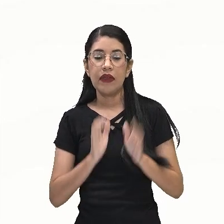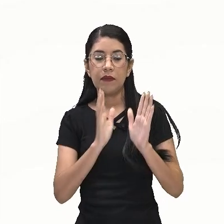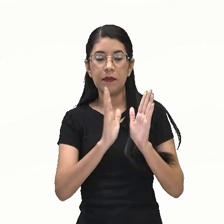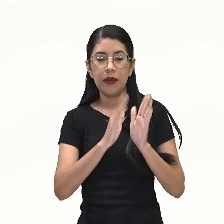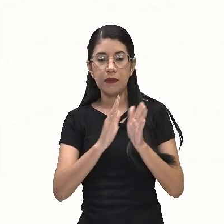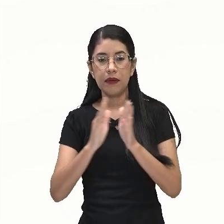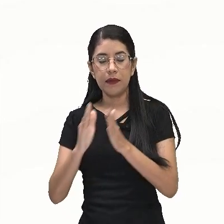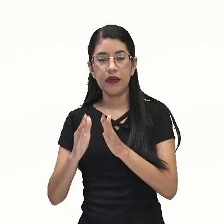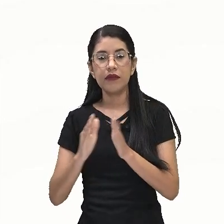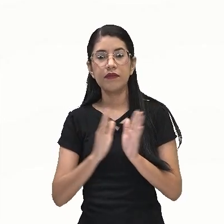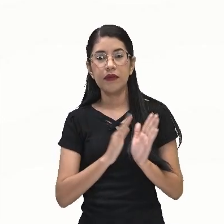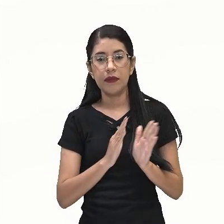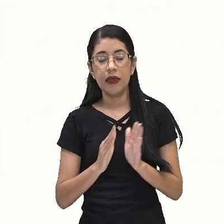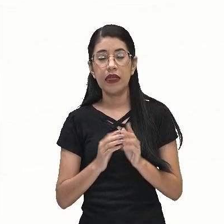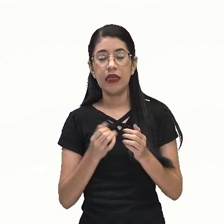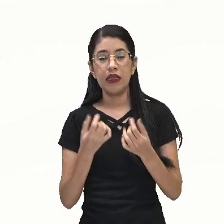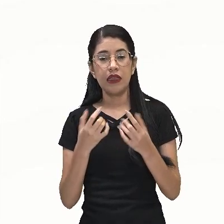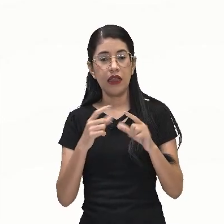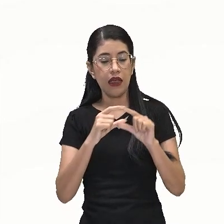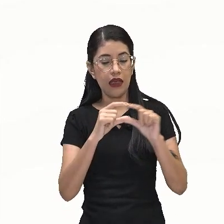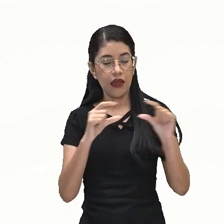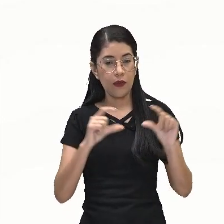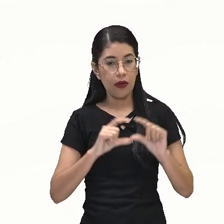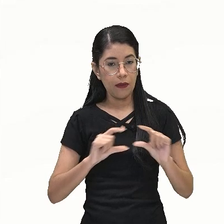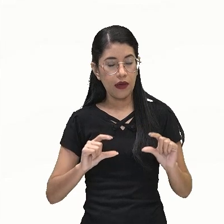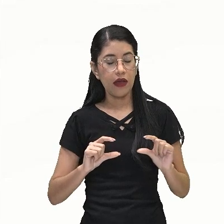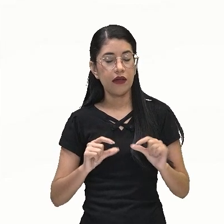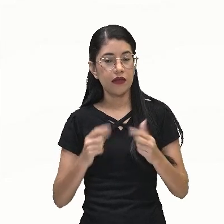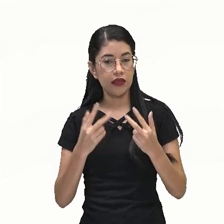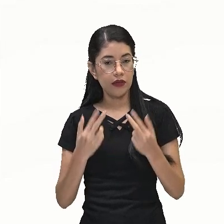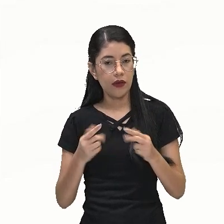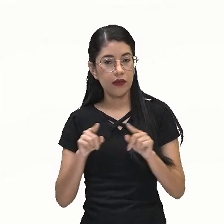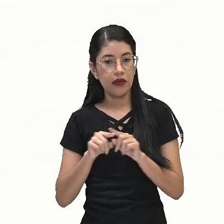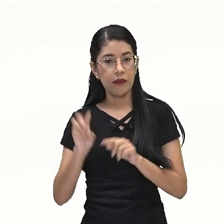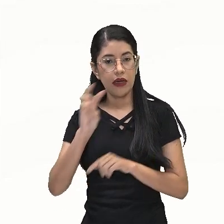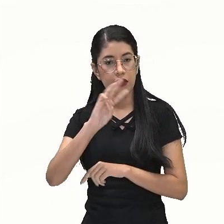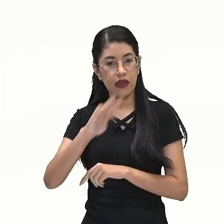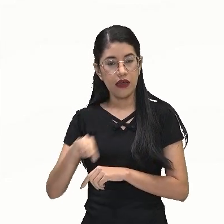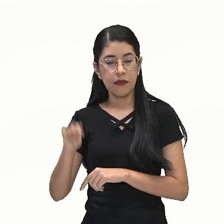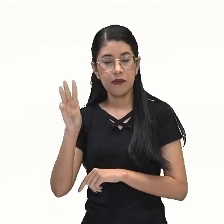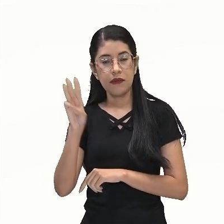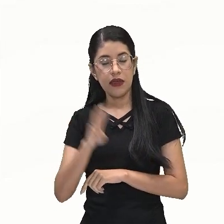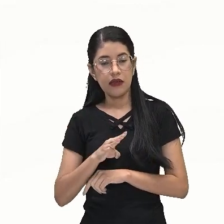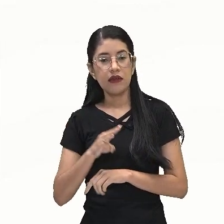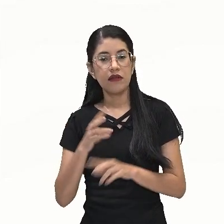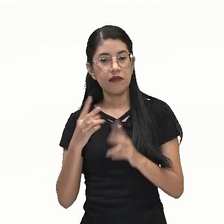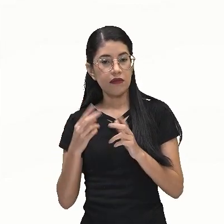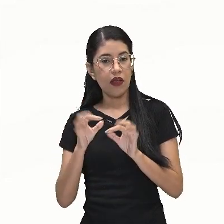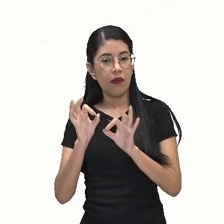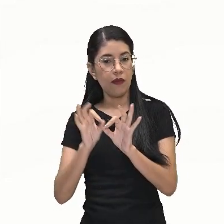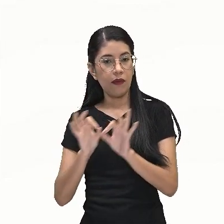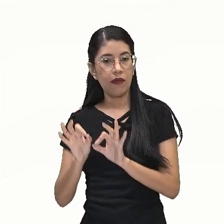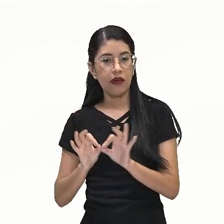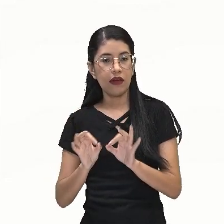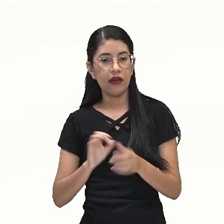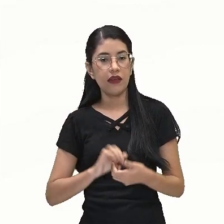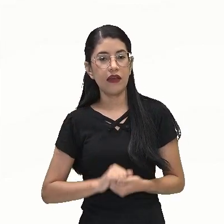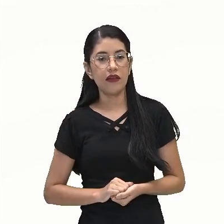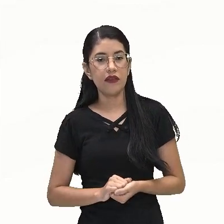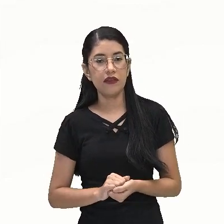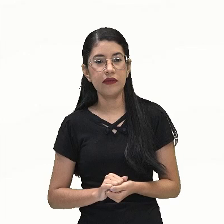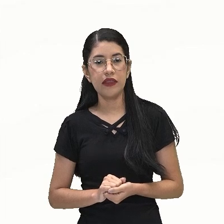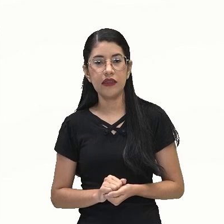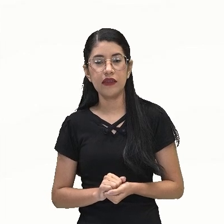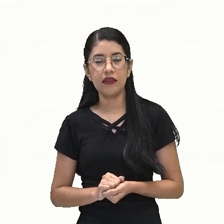ficar aqui é exatamente essa ordem que a gente vai ter que colocar aqui na nossa